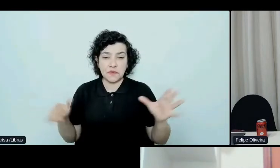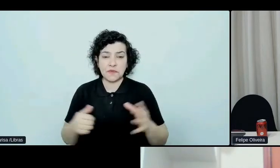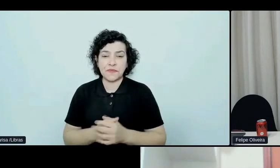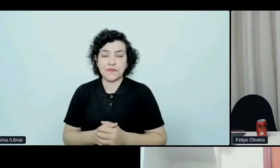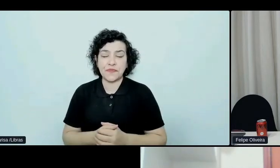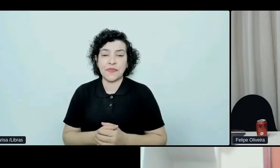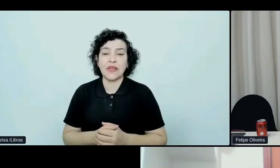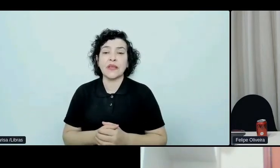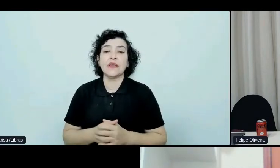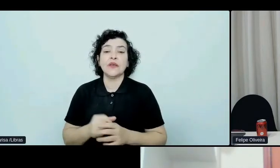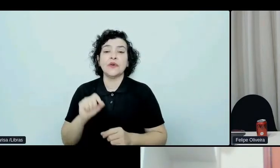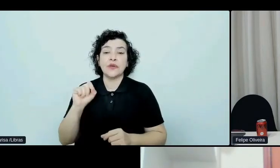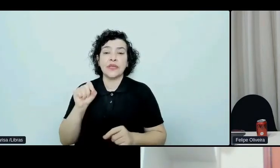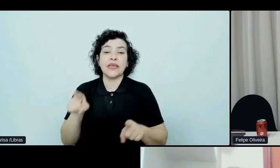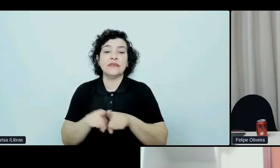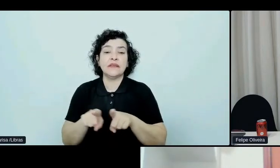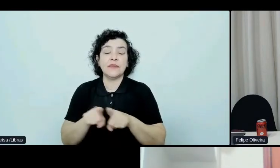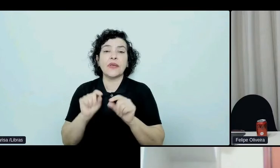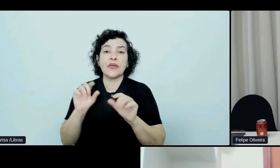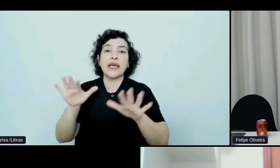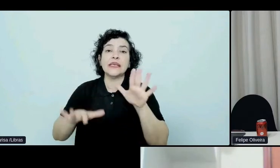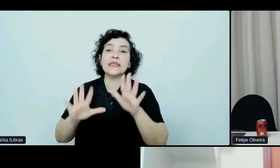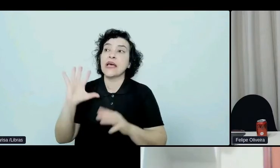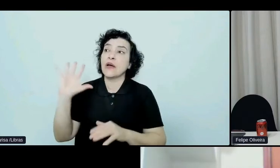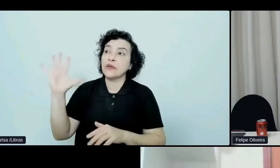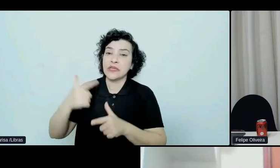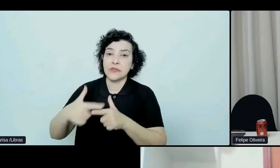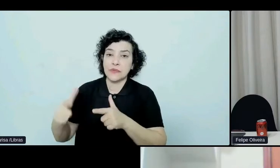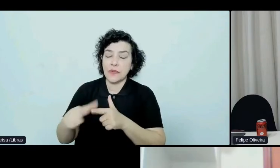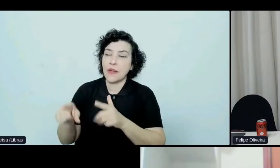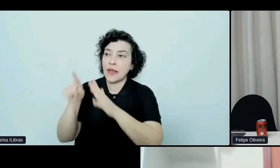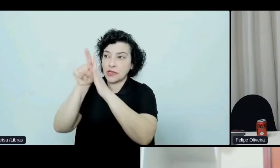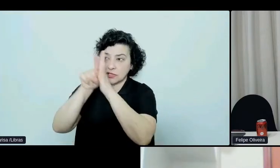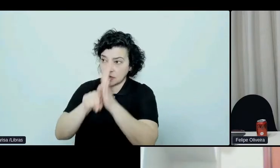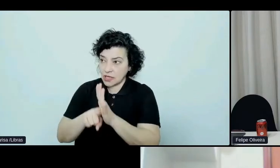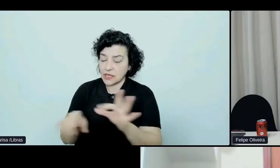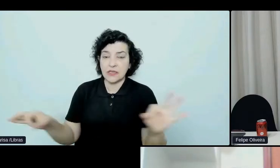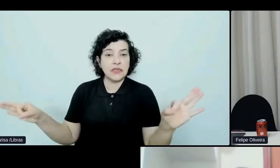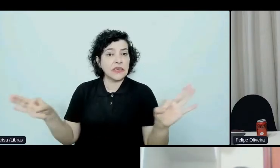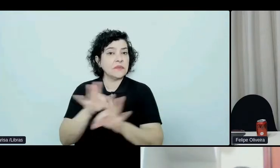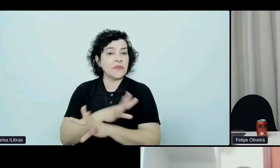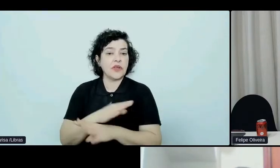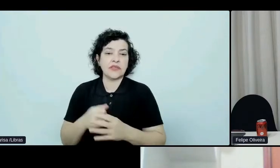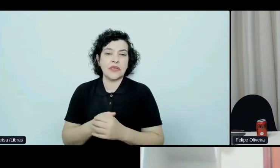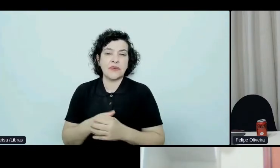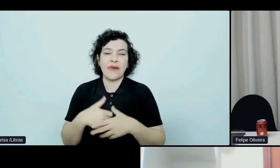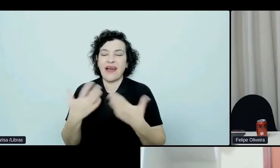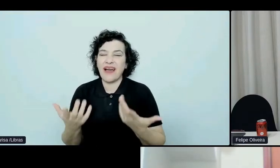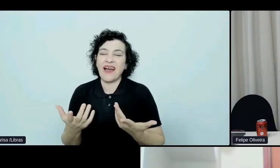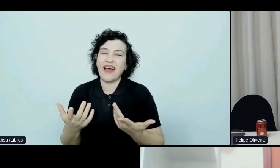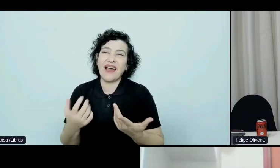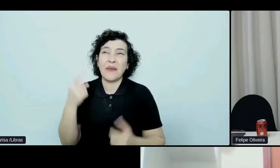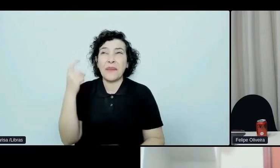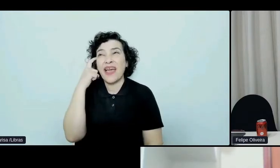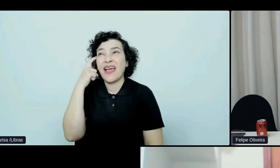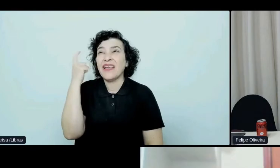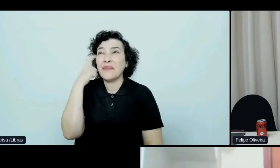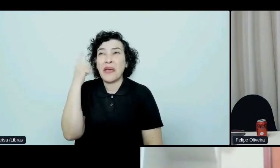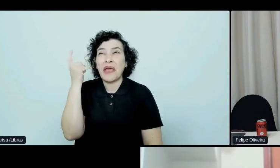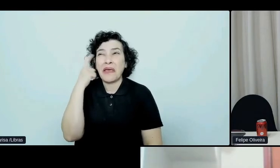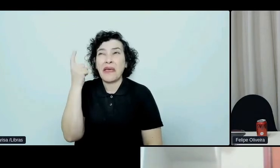tem isso de falar uma coisa e querer dizer outra. Não. A gente fala o que a gente pensa, ótimo,